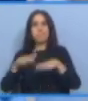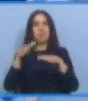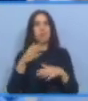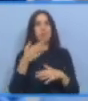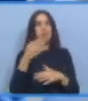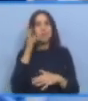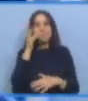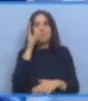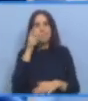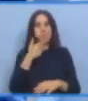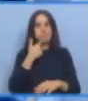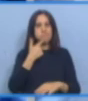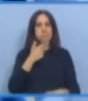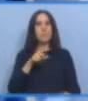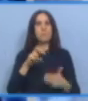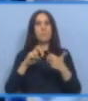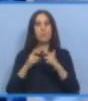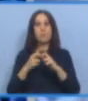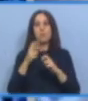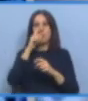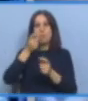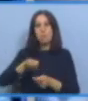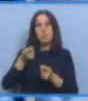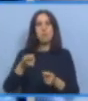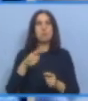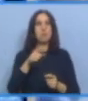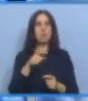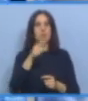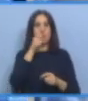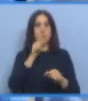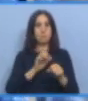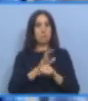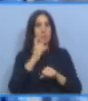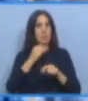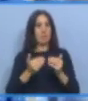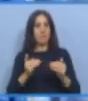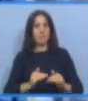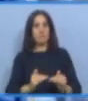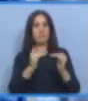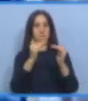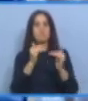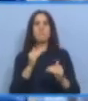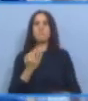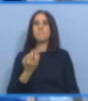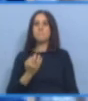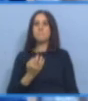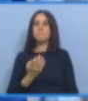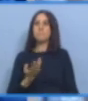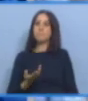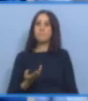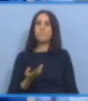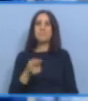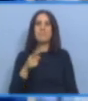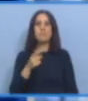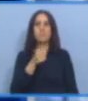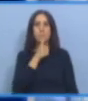calor, problemas com a agricultura, aumento do nível do mar e obviamente, esta é